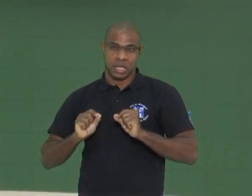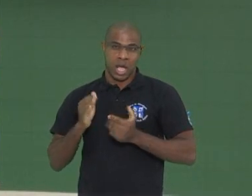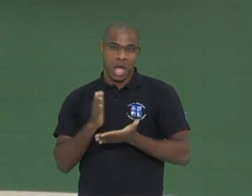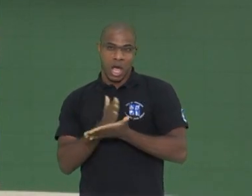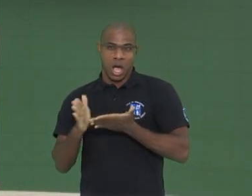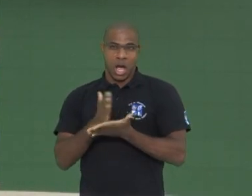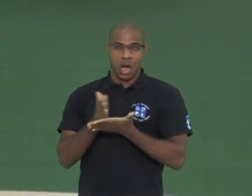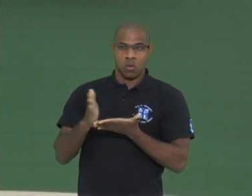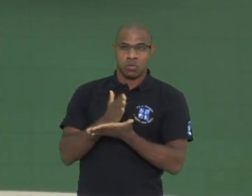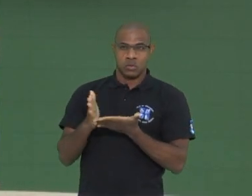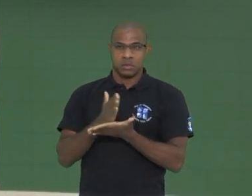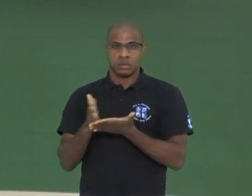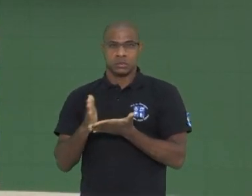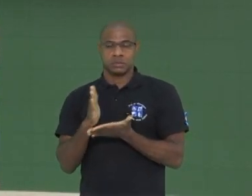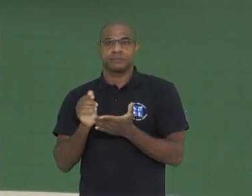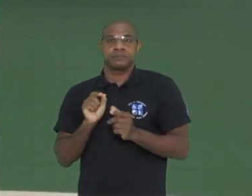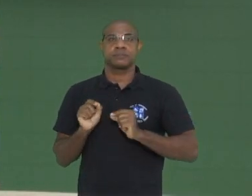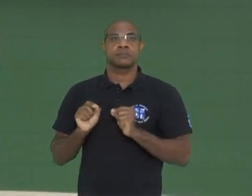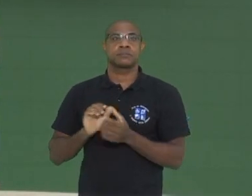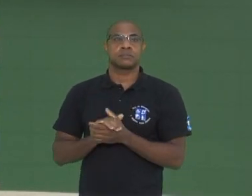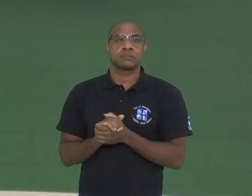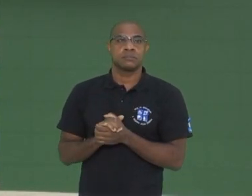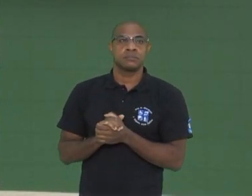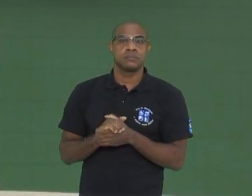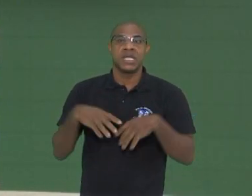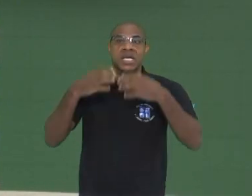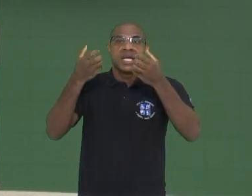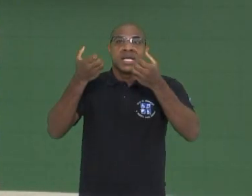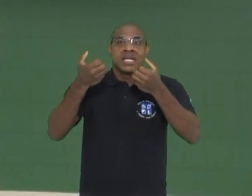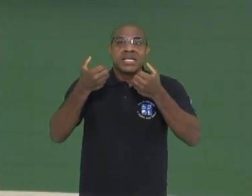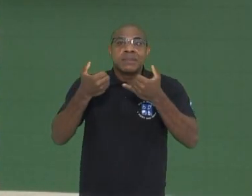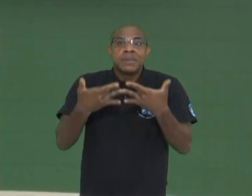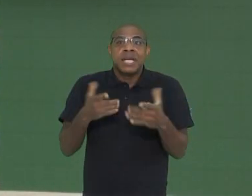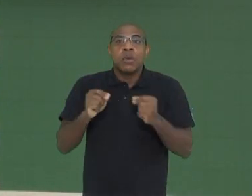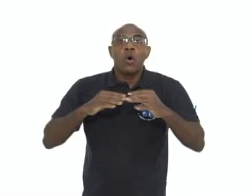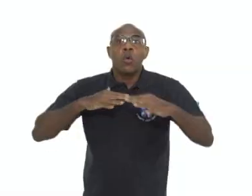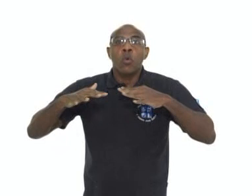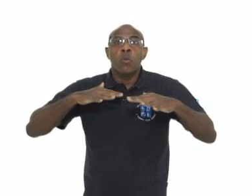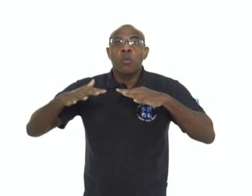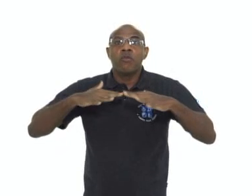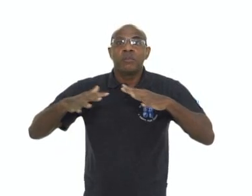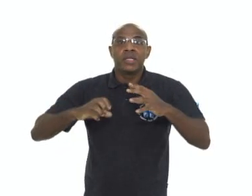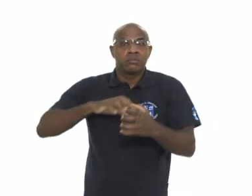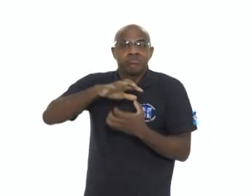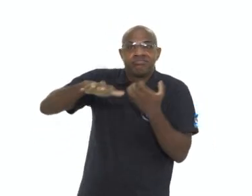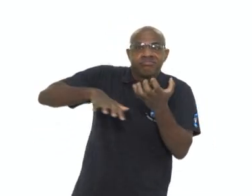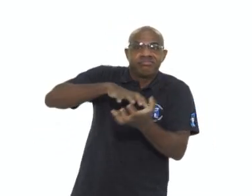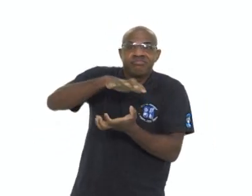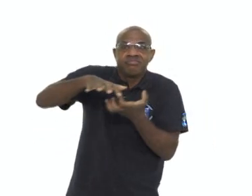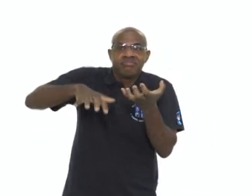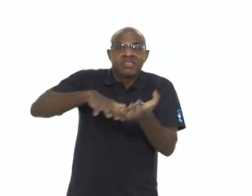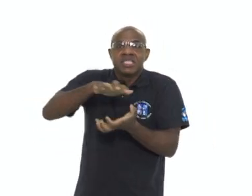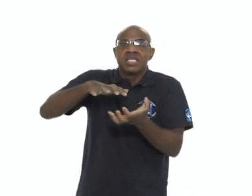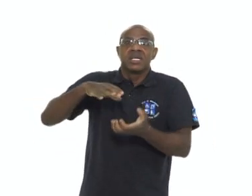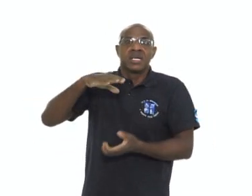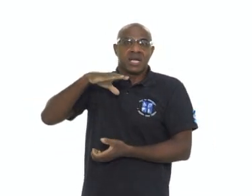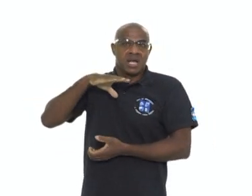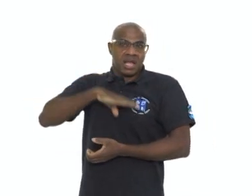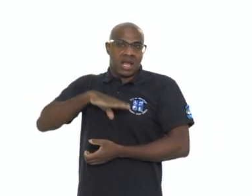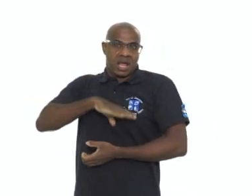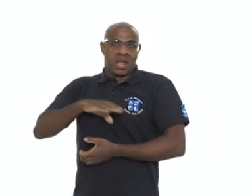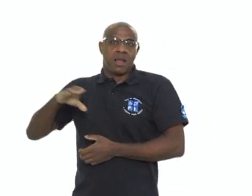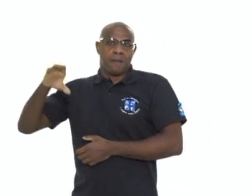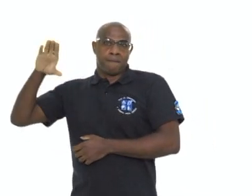alguns são parecidos. Então, por exemplo, explicar e problematizar os movimentos e as rebeliões da América Portuguesa, articulando as